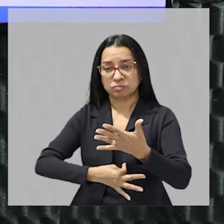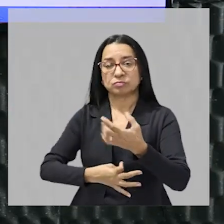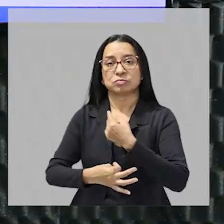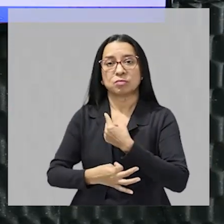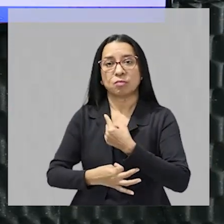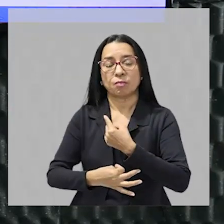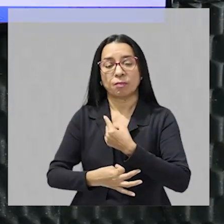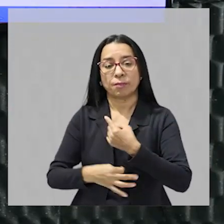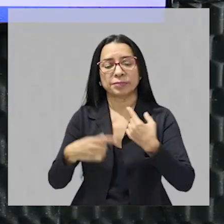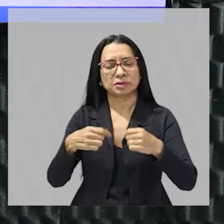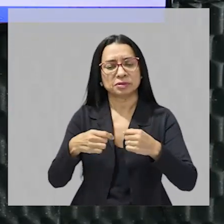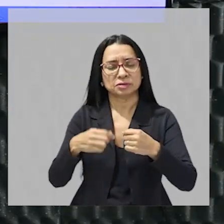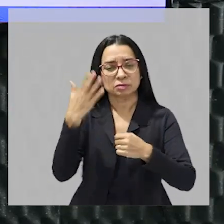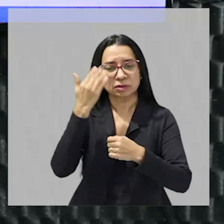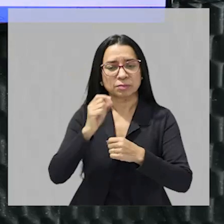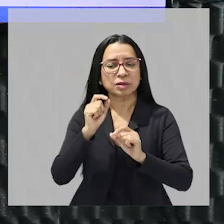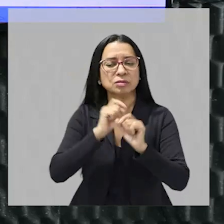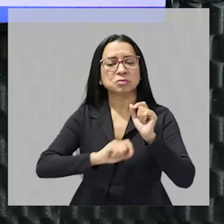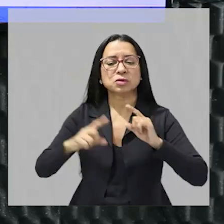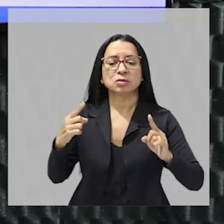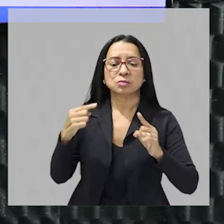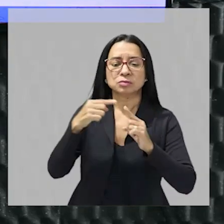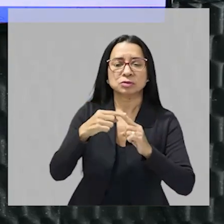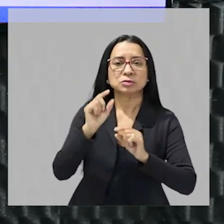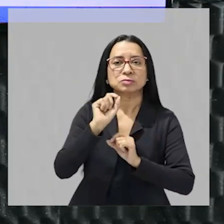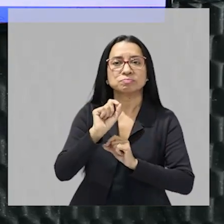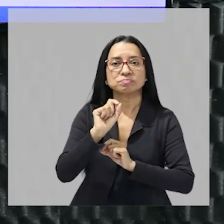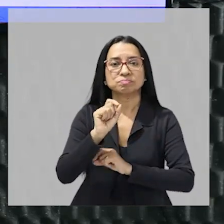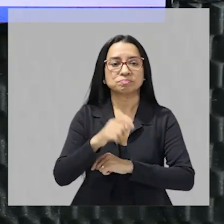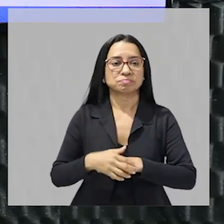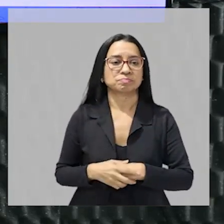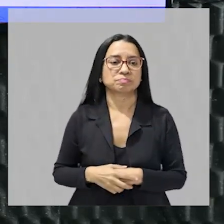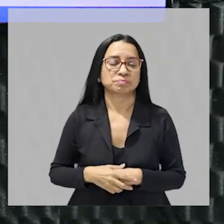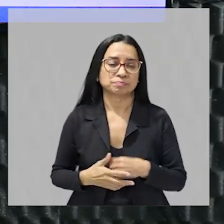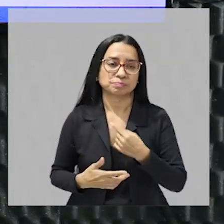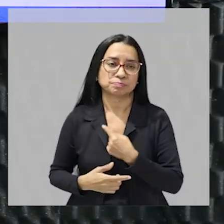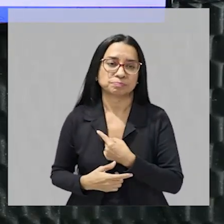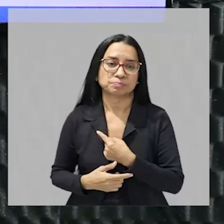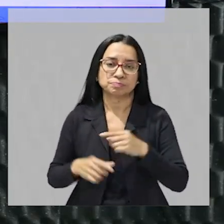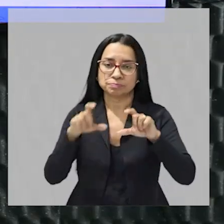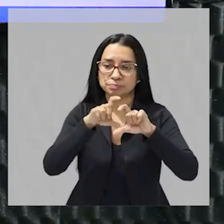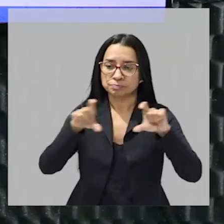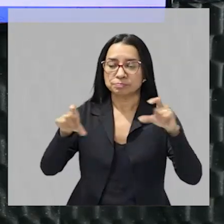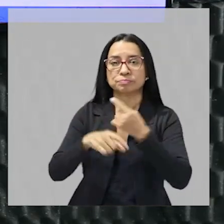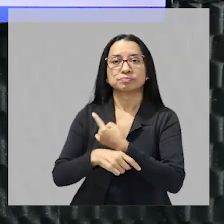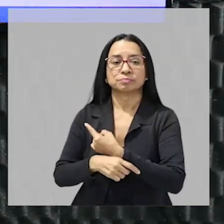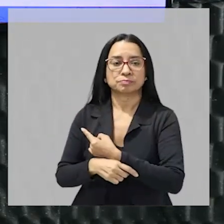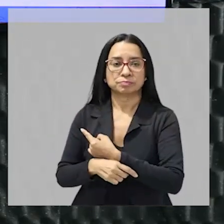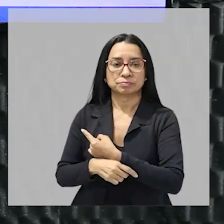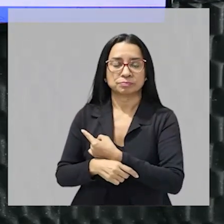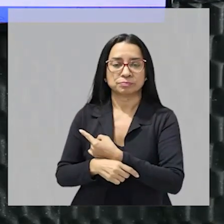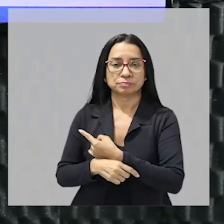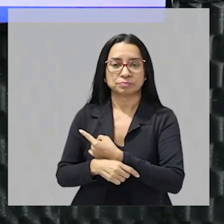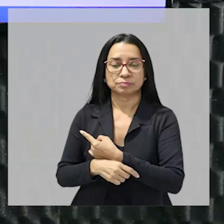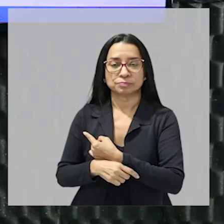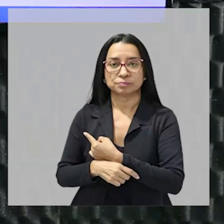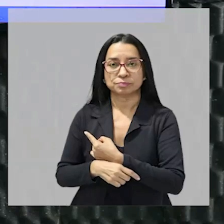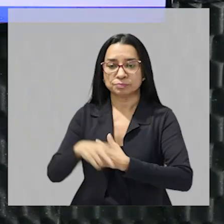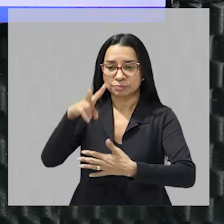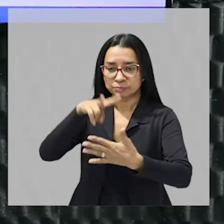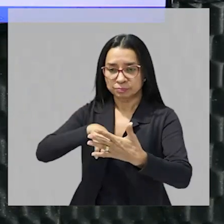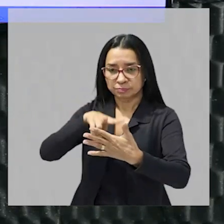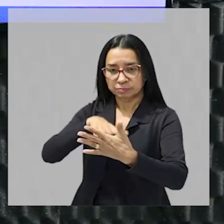né, que meta é essa. Não? Então vamos lá, vamos para o texto motivador. Diz o seguinte, ó, o Decreto Federal